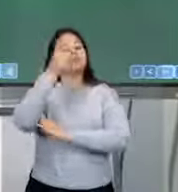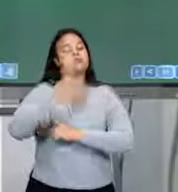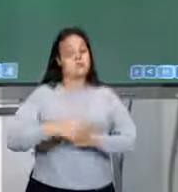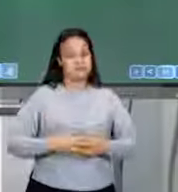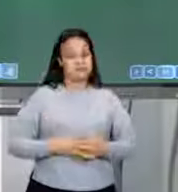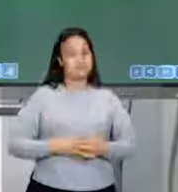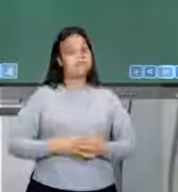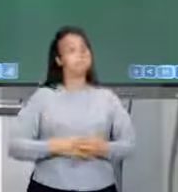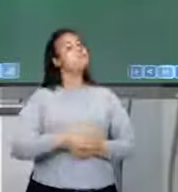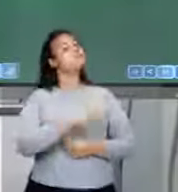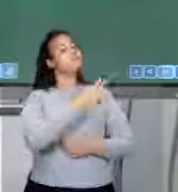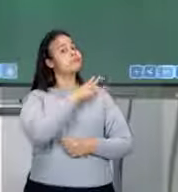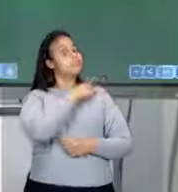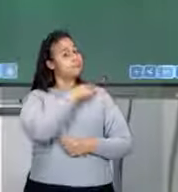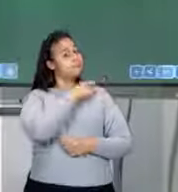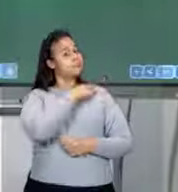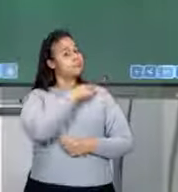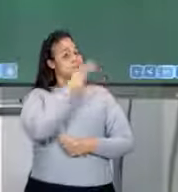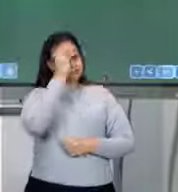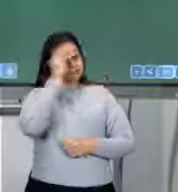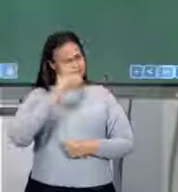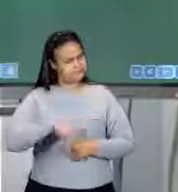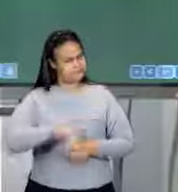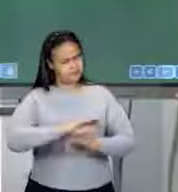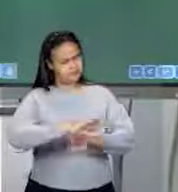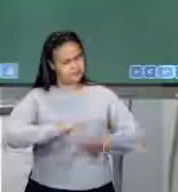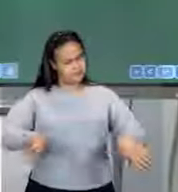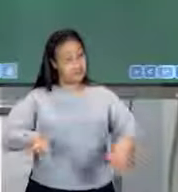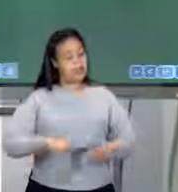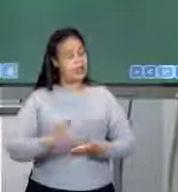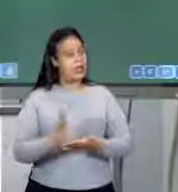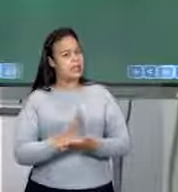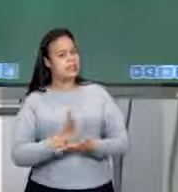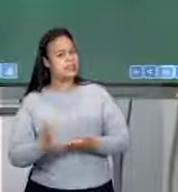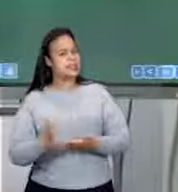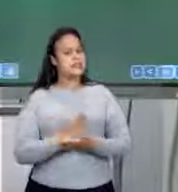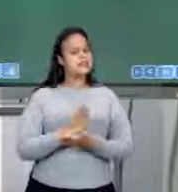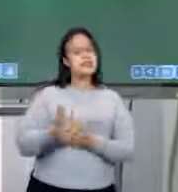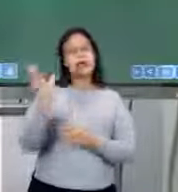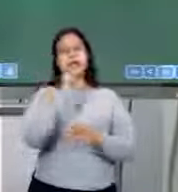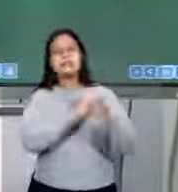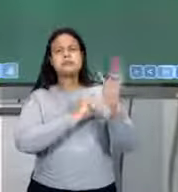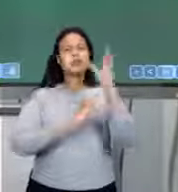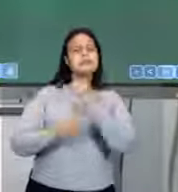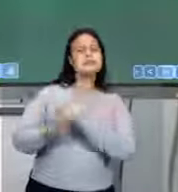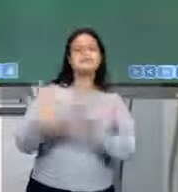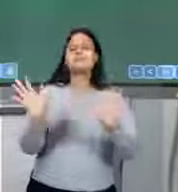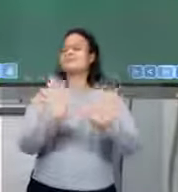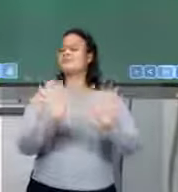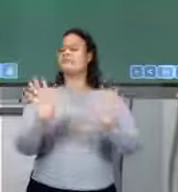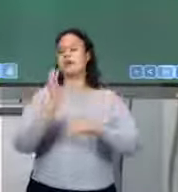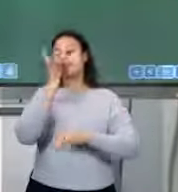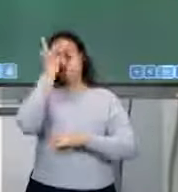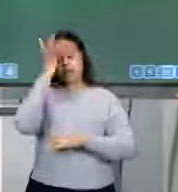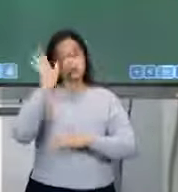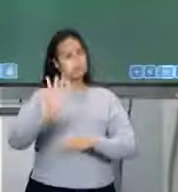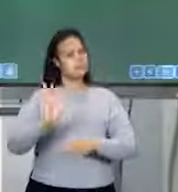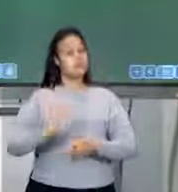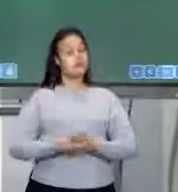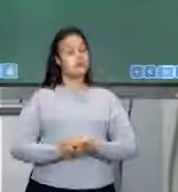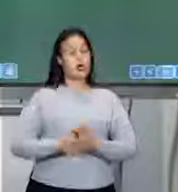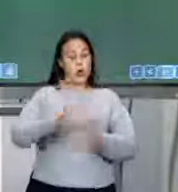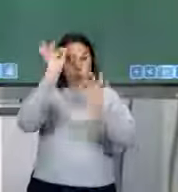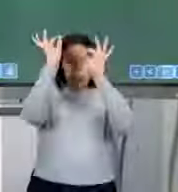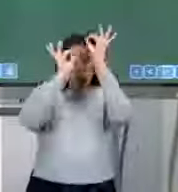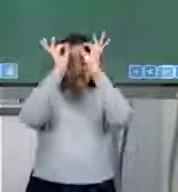certo? Terceiro ano, sem preguiça. Às vezes você acha que vai ficar mais rápido, mas não fica mais fácil, tá? Organiza